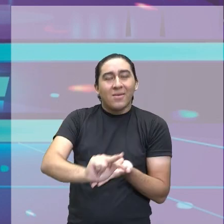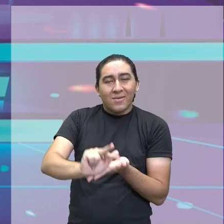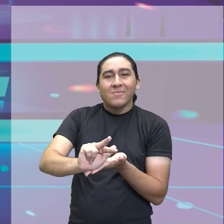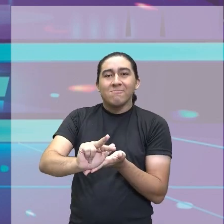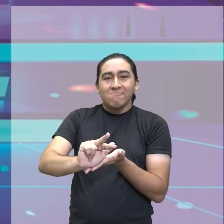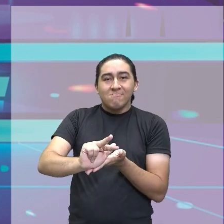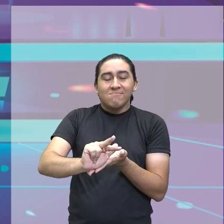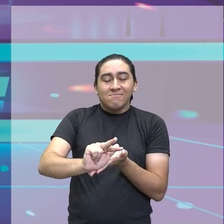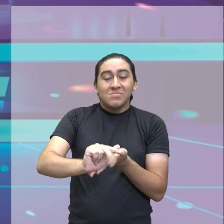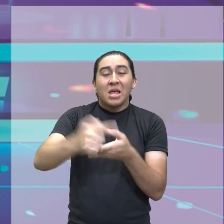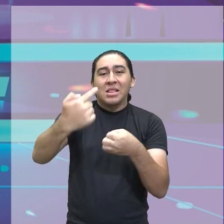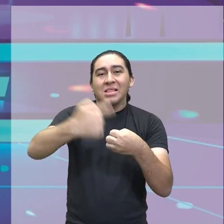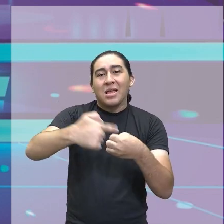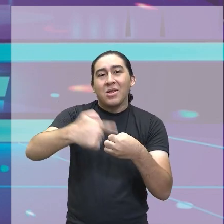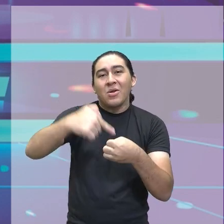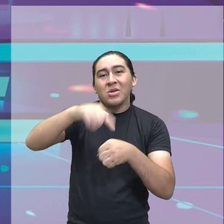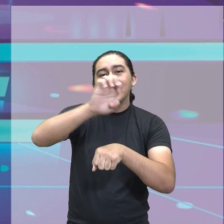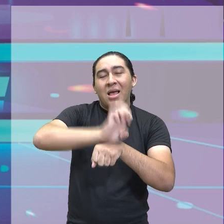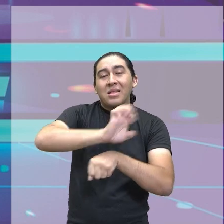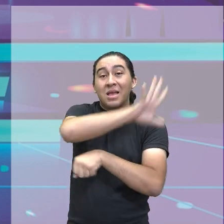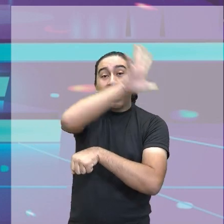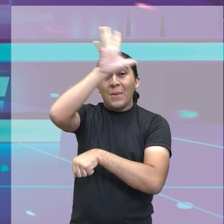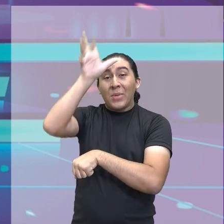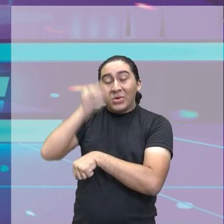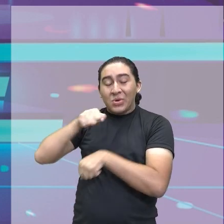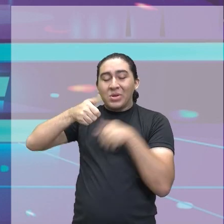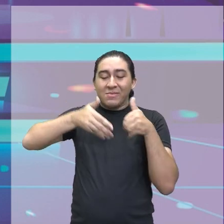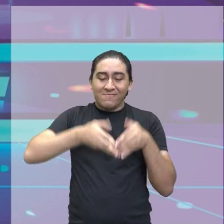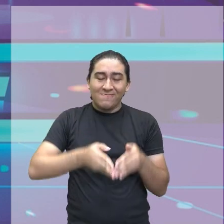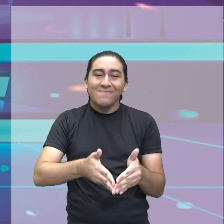Nos interiores do Amazonas vamos